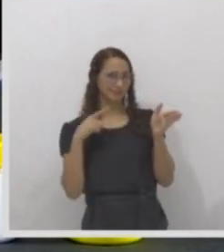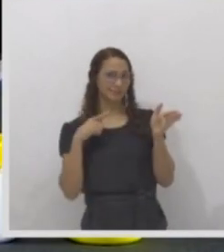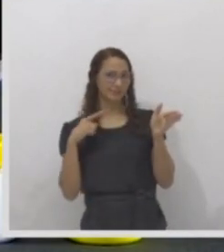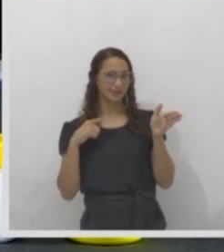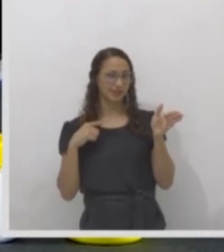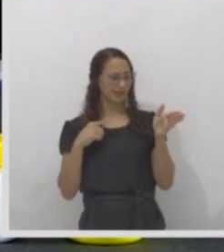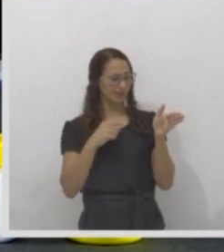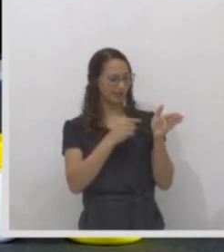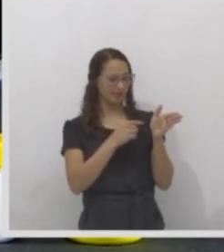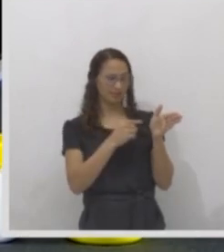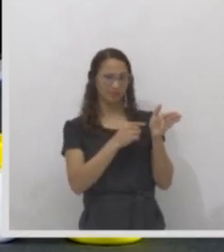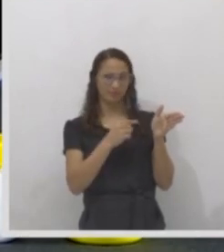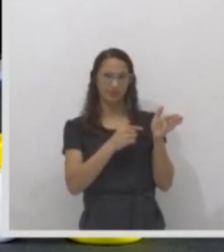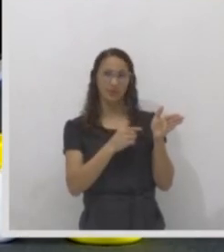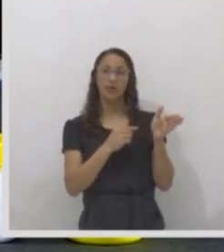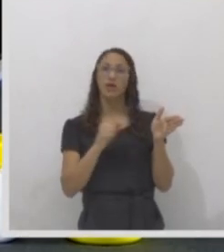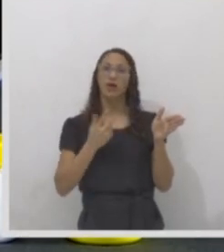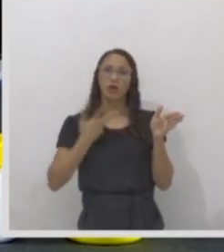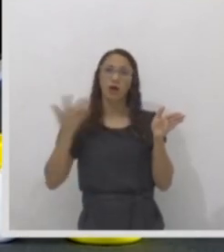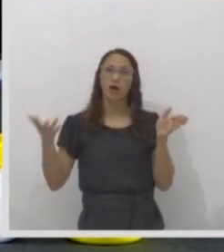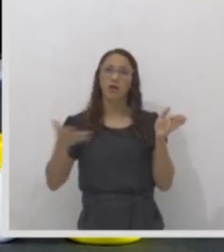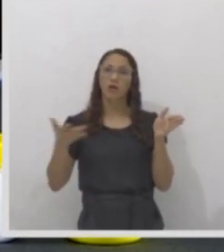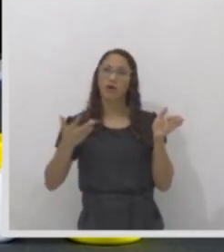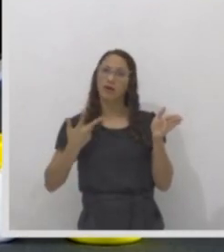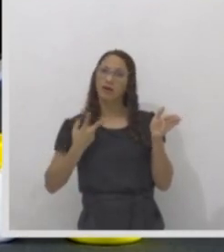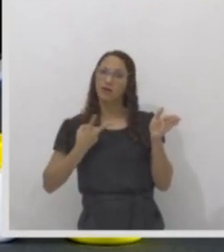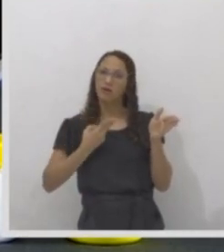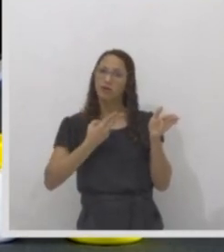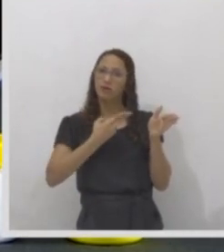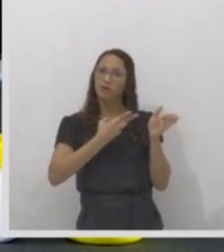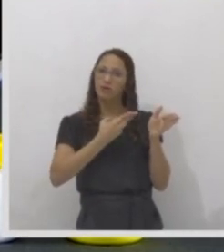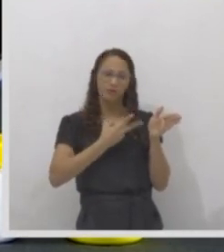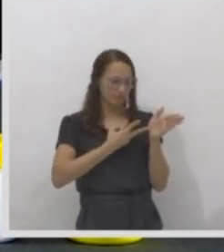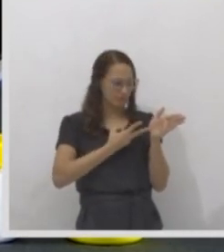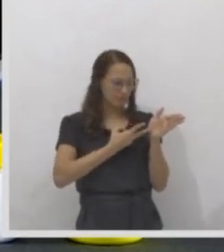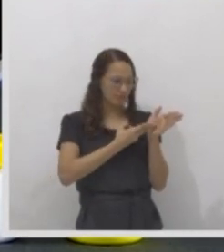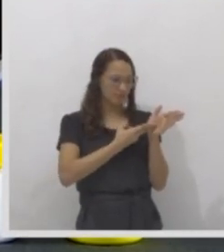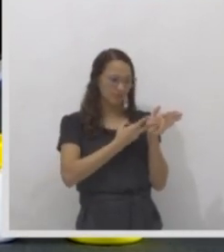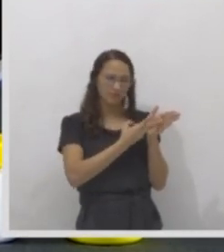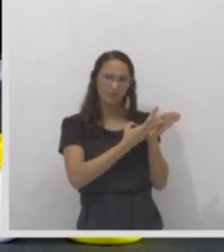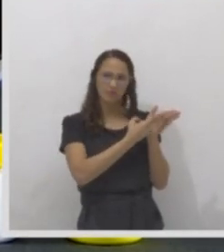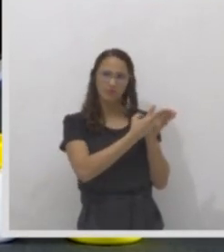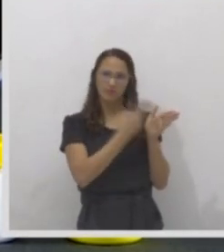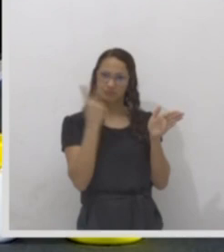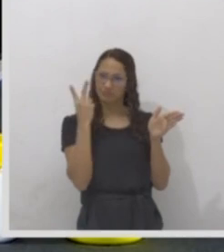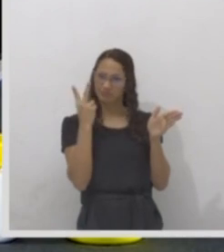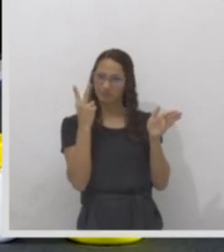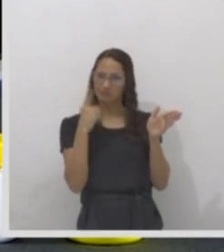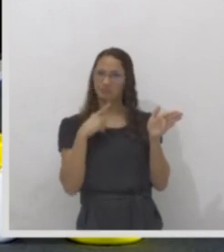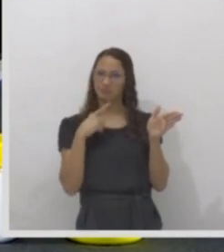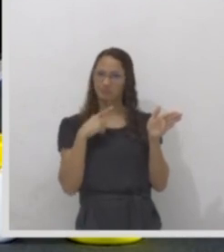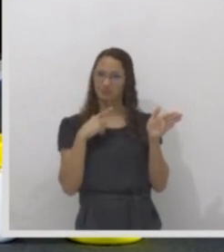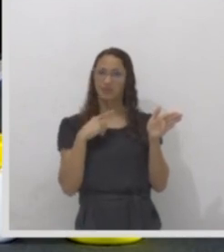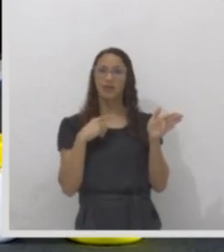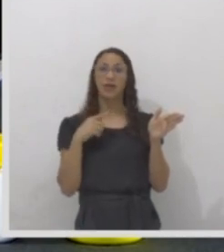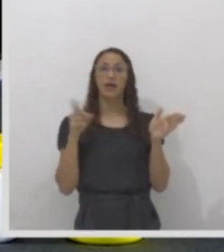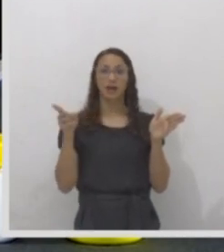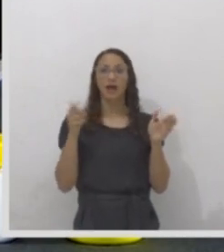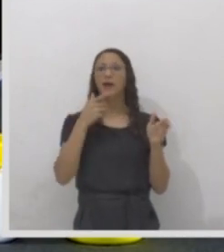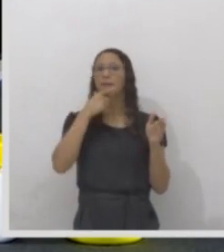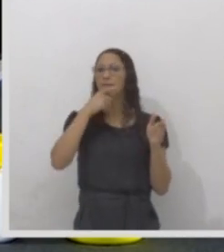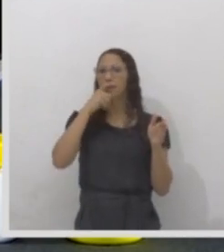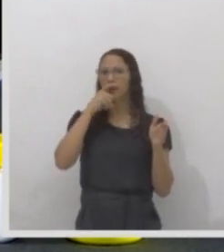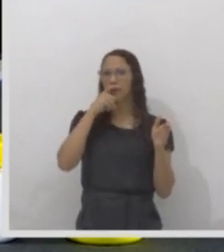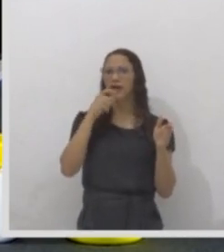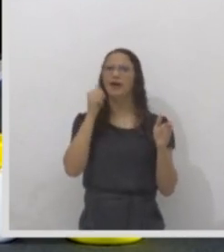já colado, nós vamos fazer o corte. Aí eu chamo a atenção para que o papai e a mamãe pode fazer isso aqui